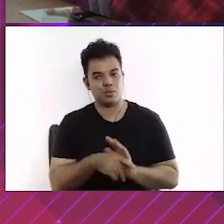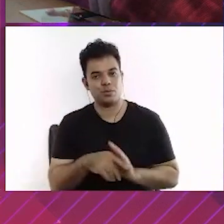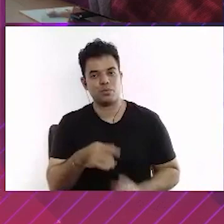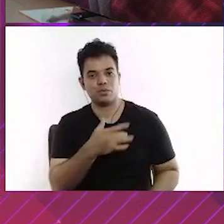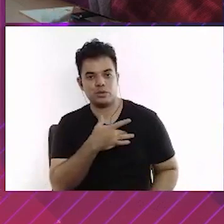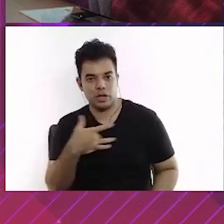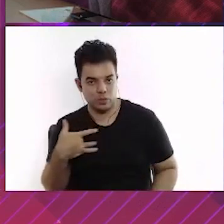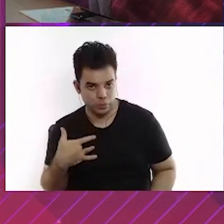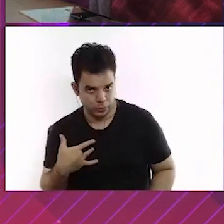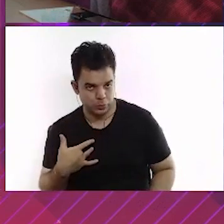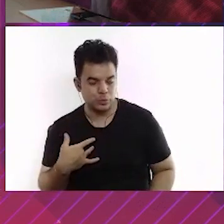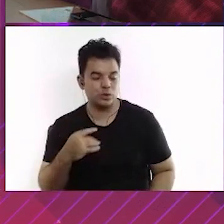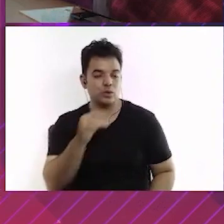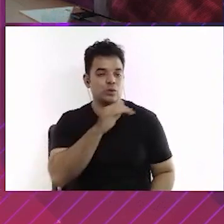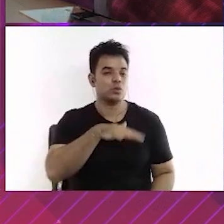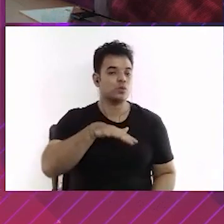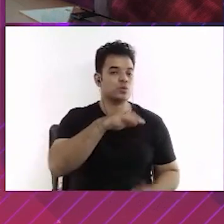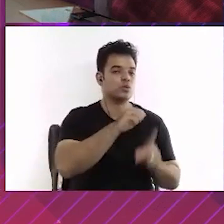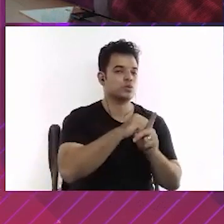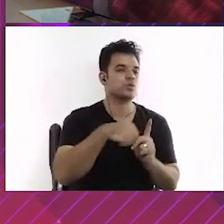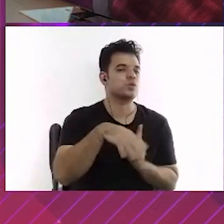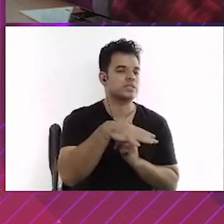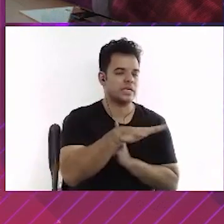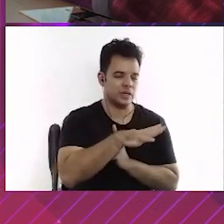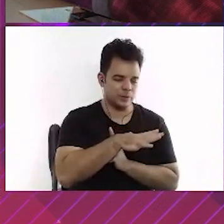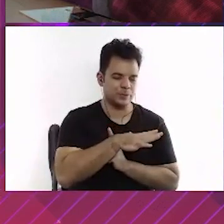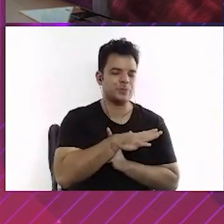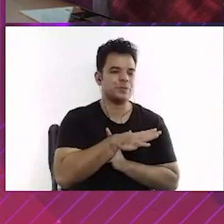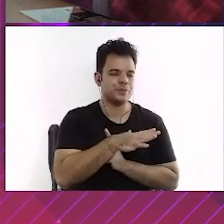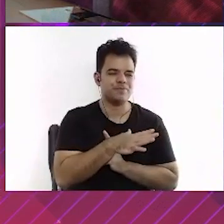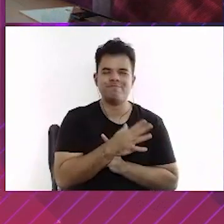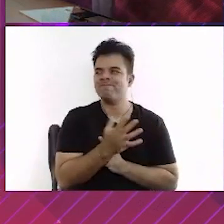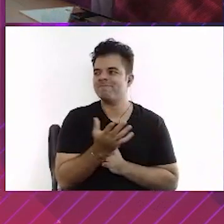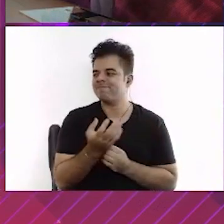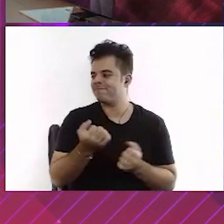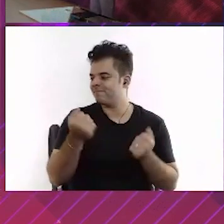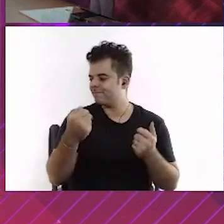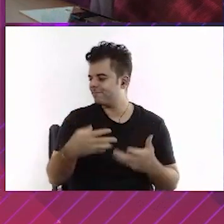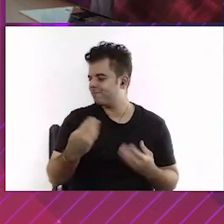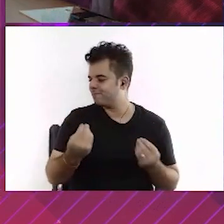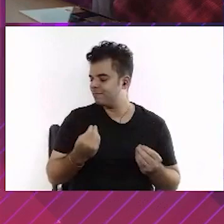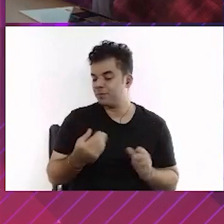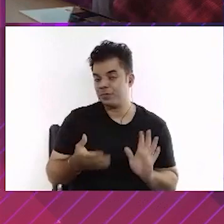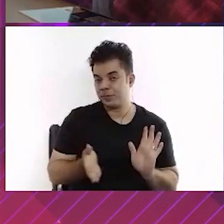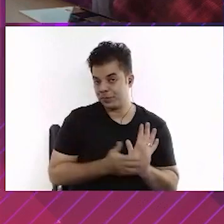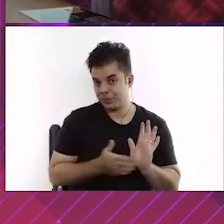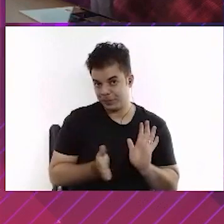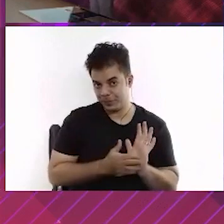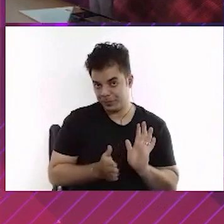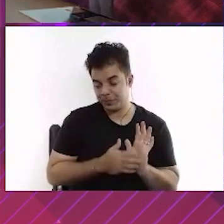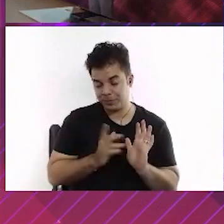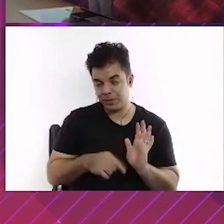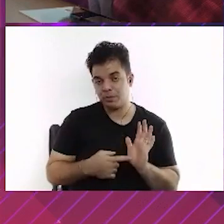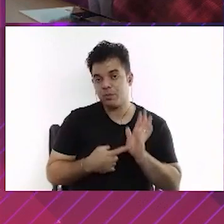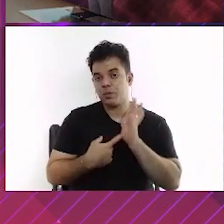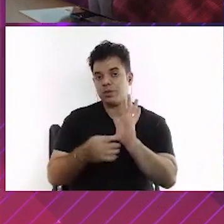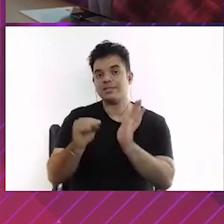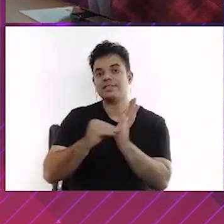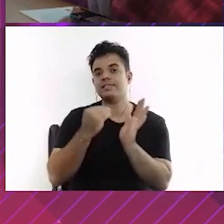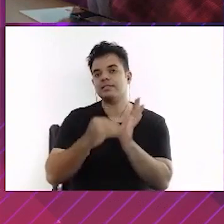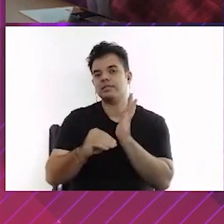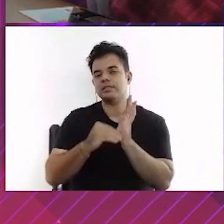social. Porque, como é que eu posso dizer? A proposta aqui é mostrar como o design de serviço ele